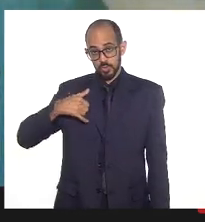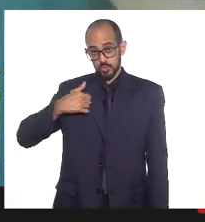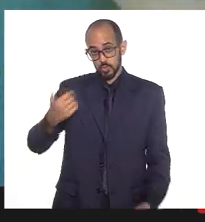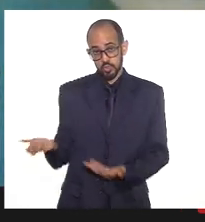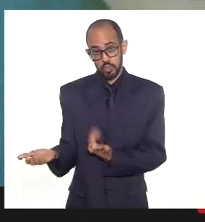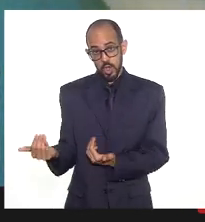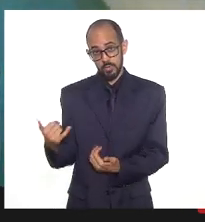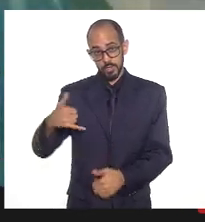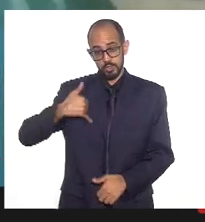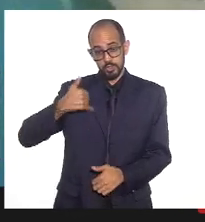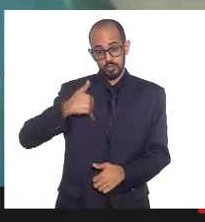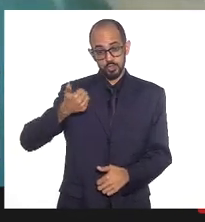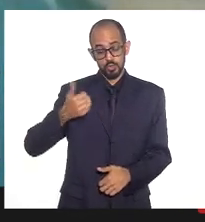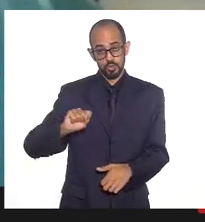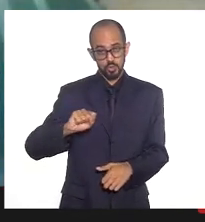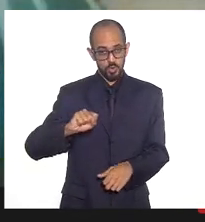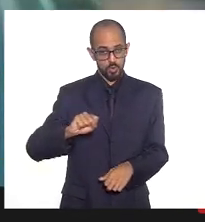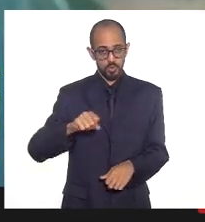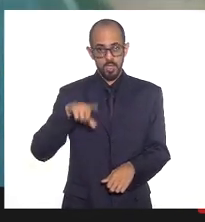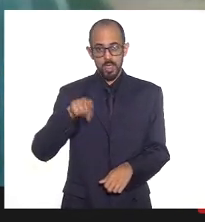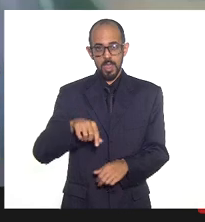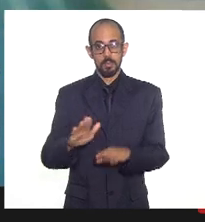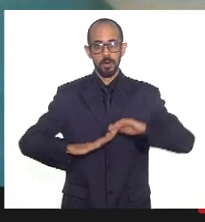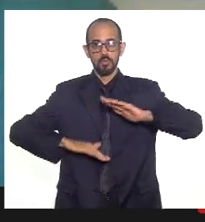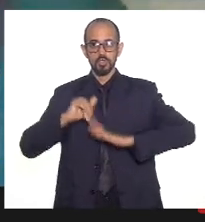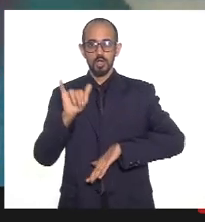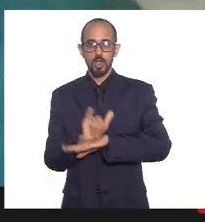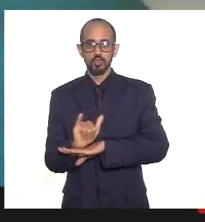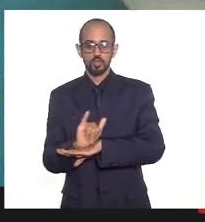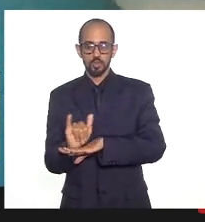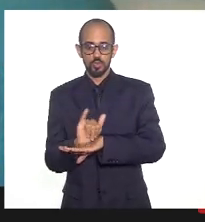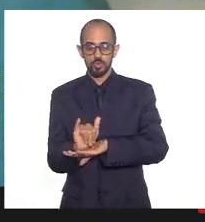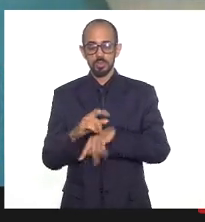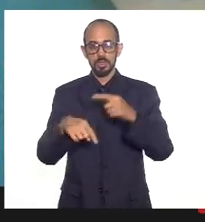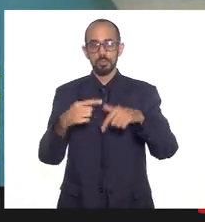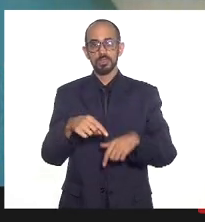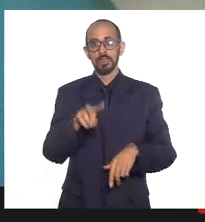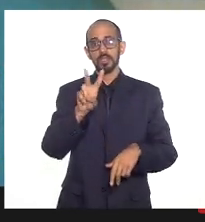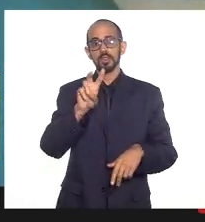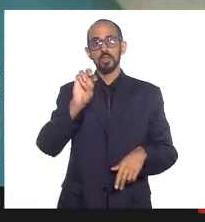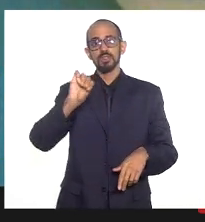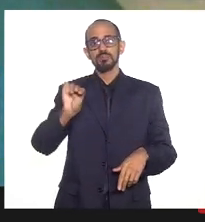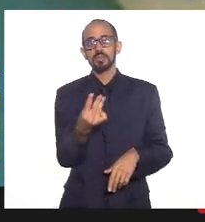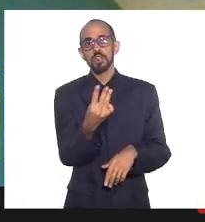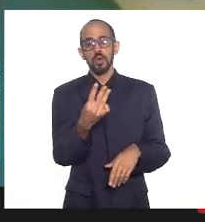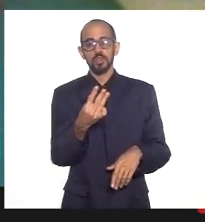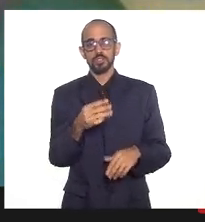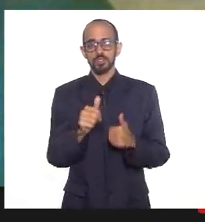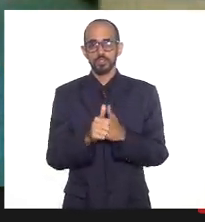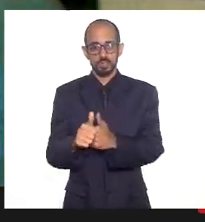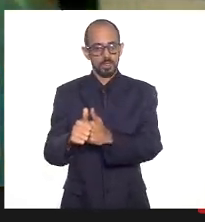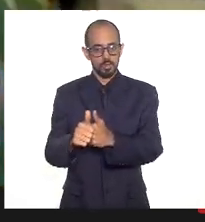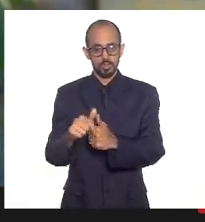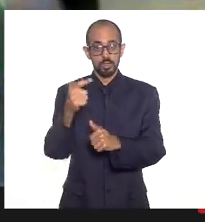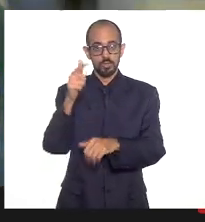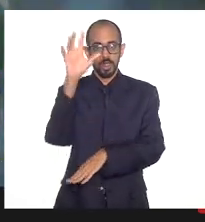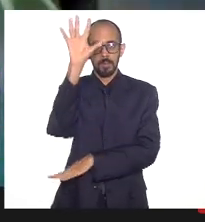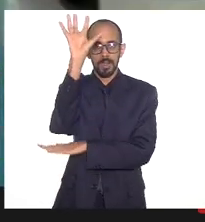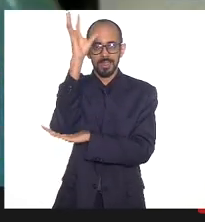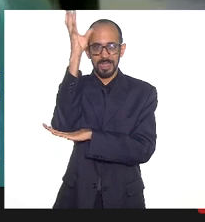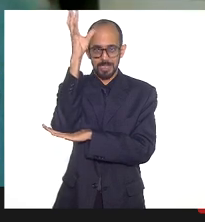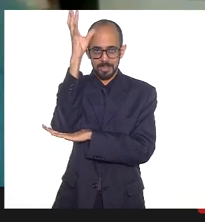é um youtuber, entra na rede, daqui a pouco você vai ver, ele tem 1-2 milhões de seguidores e não tem uma antena. Então, a